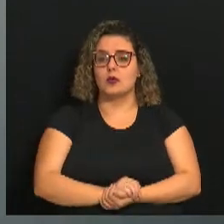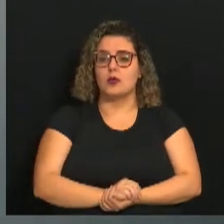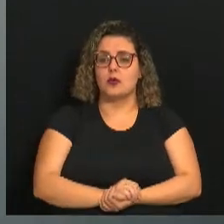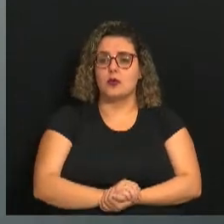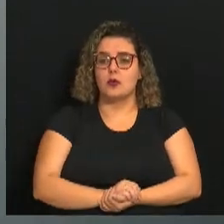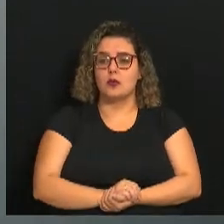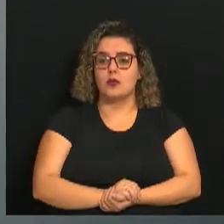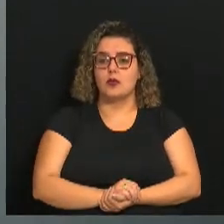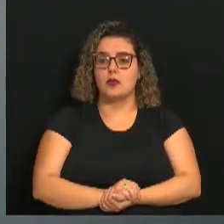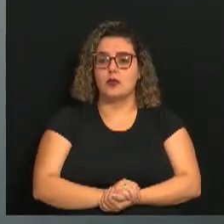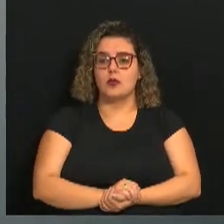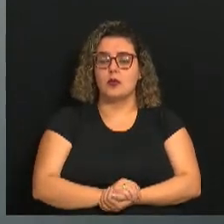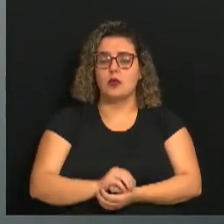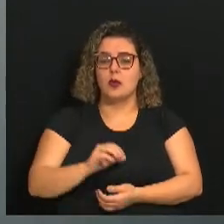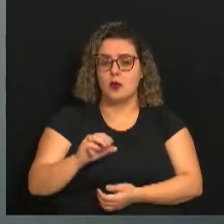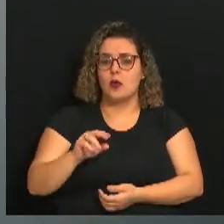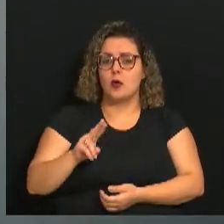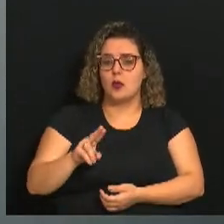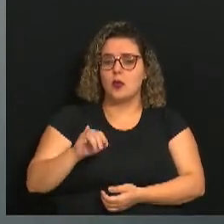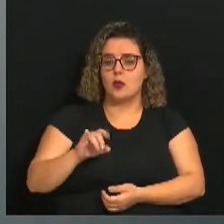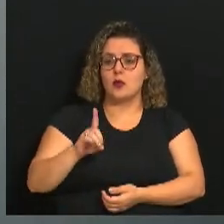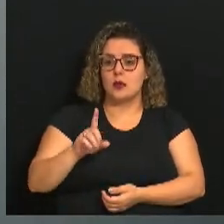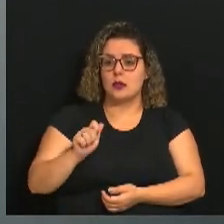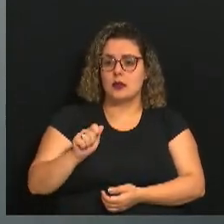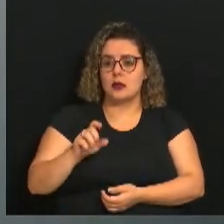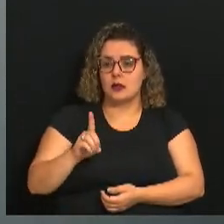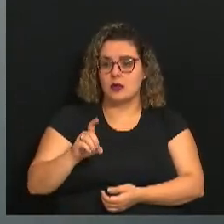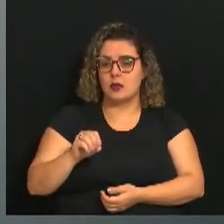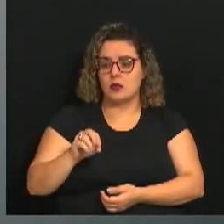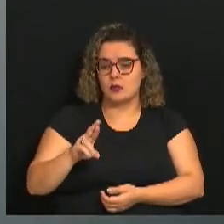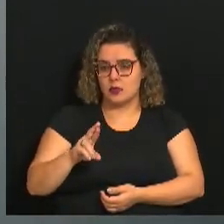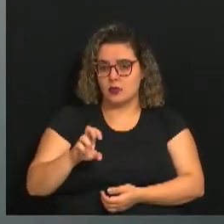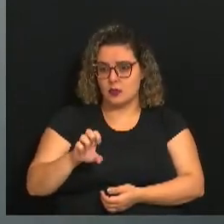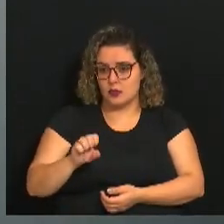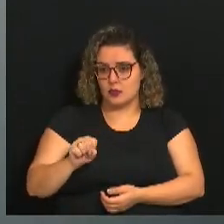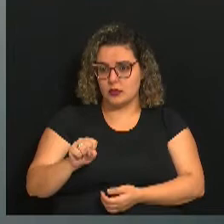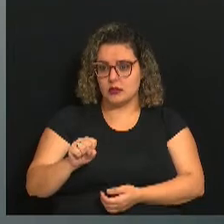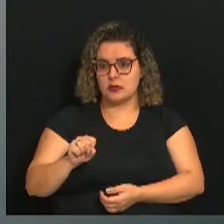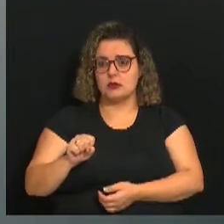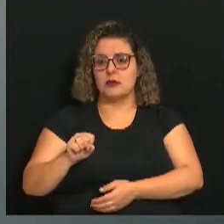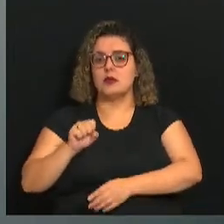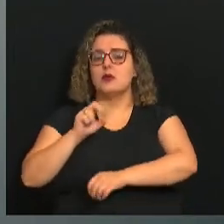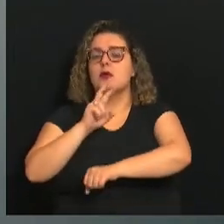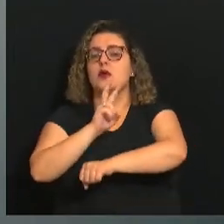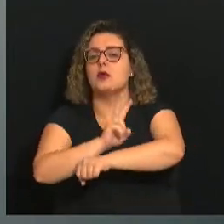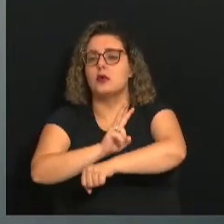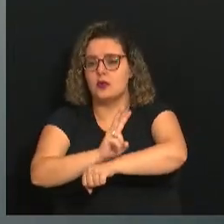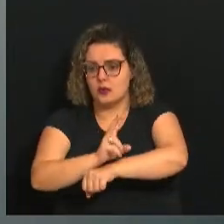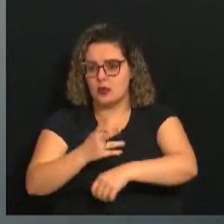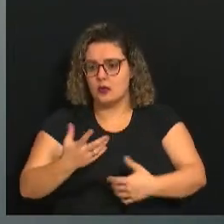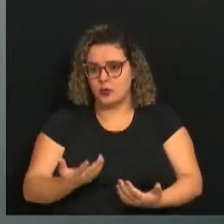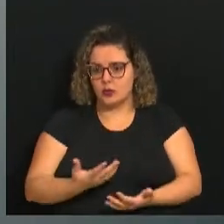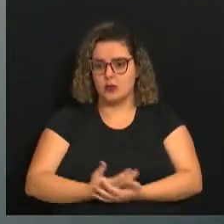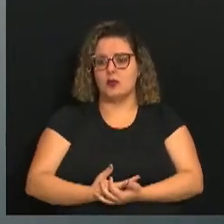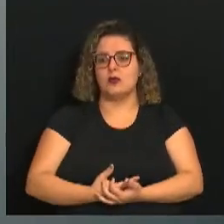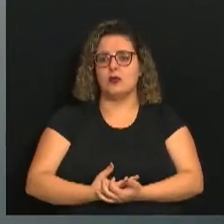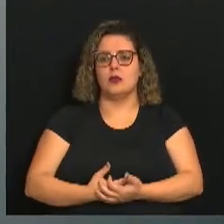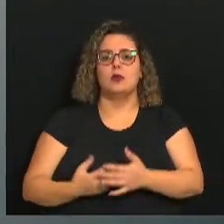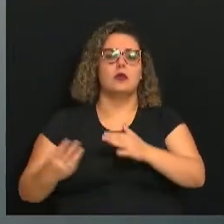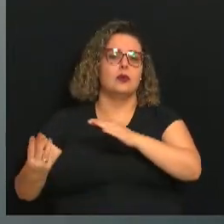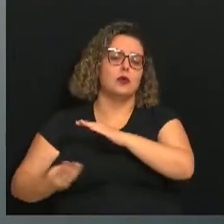vale ressaltar que é um serviço que a Prefeitura de Campinas, assim, a gente pode dizer que é inovador isso